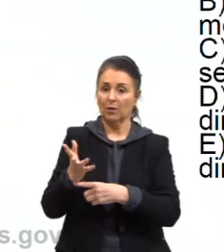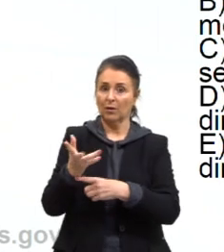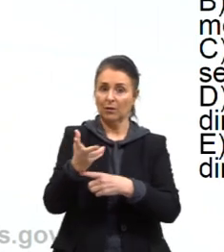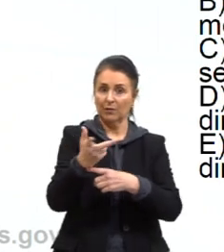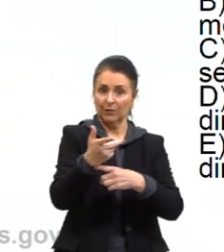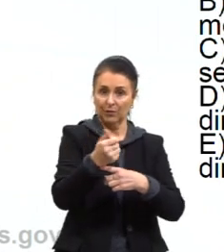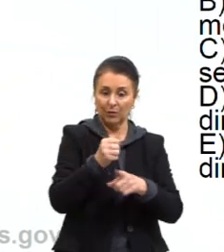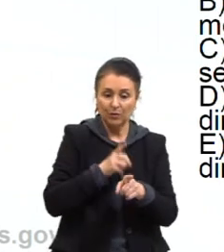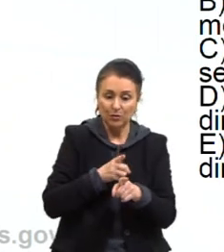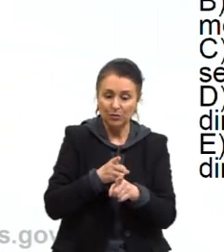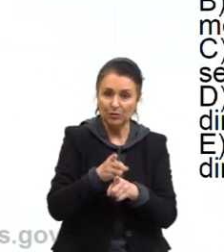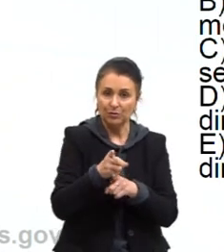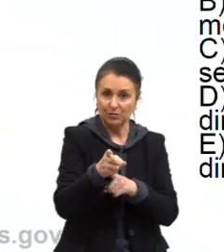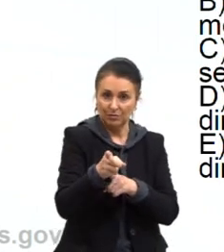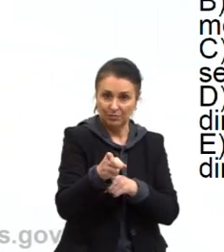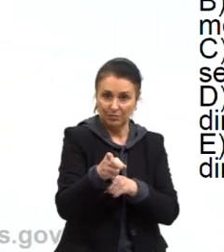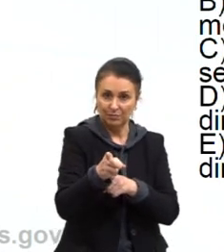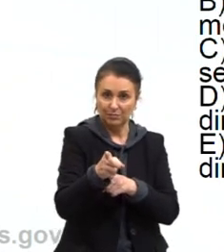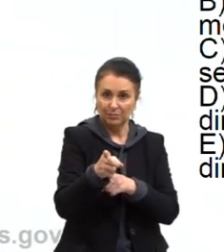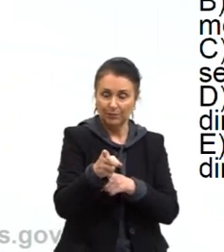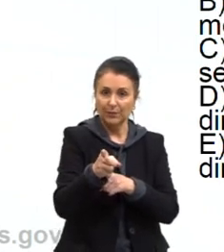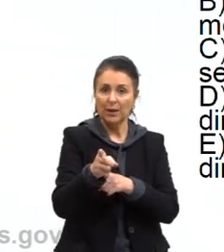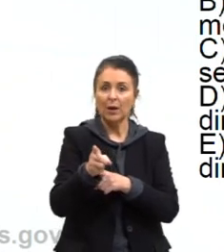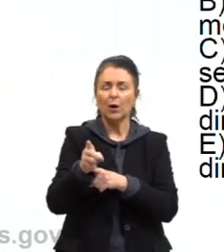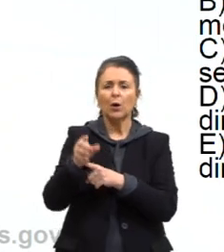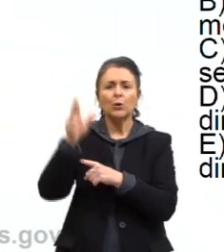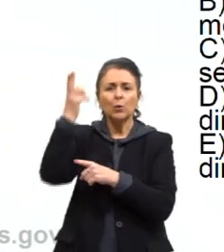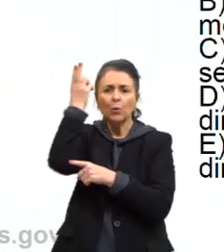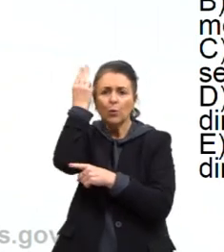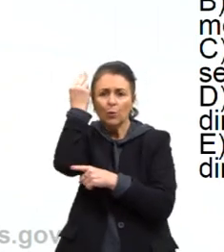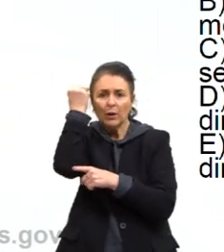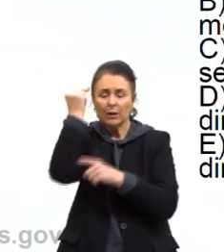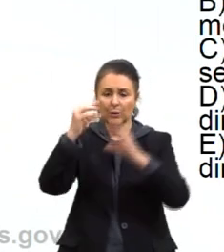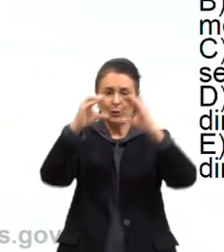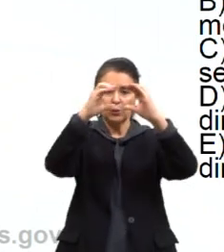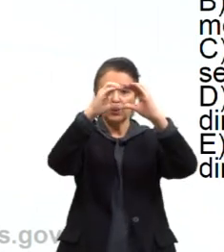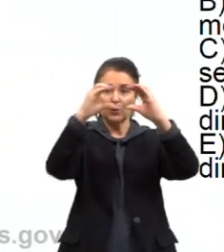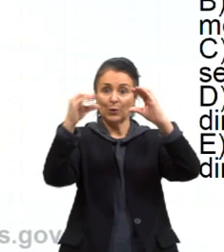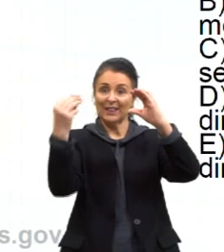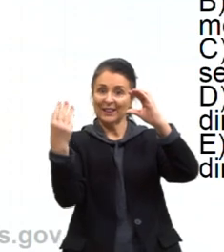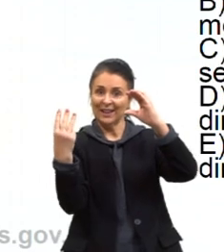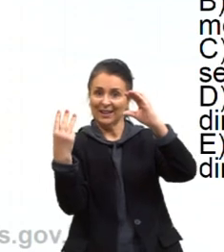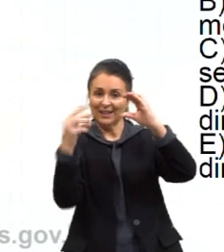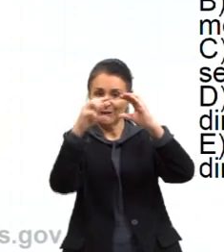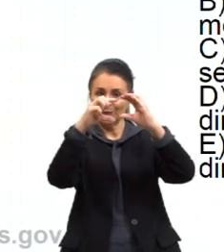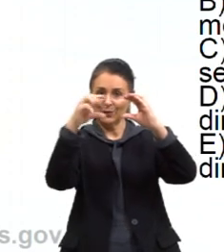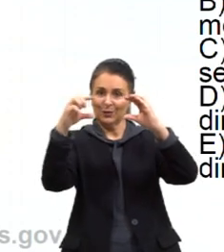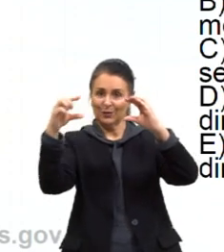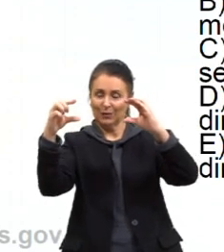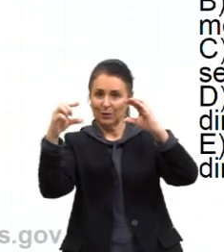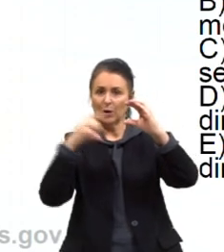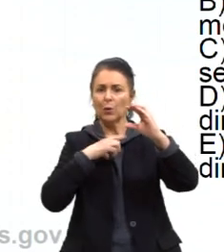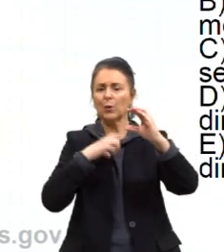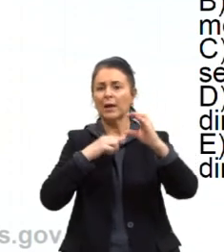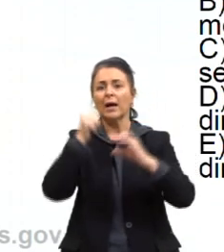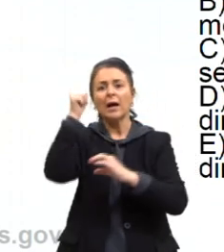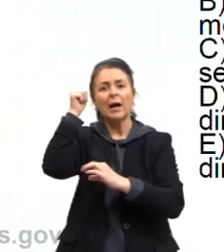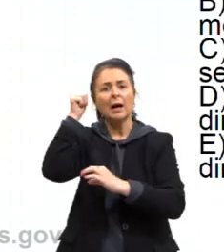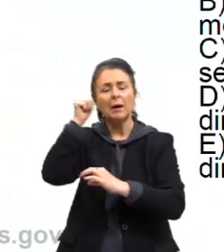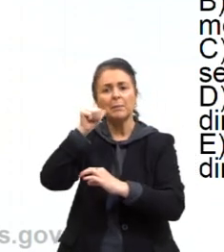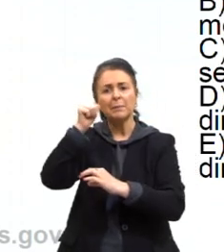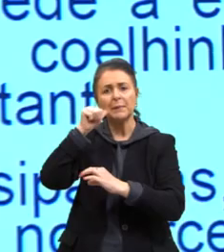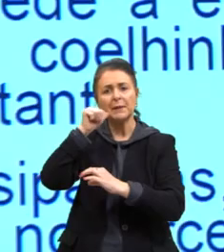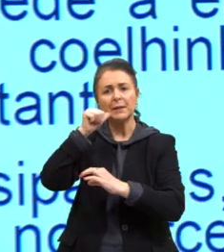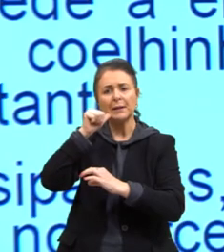essa parte importante tá do coelhinho no terceiro quadrinho é tão que que tá acontecendo aqui né A Mônica ela